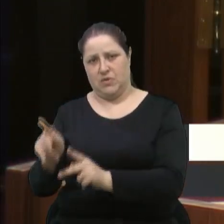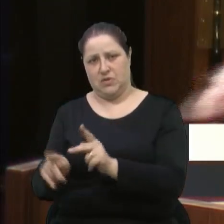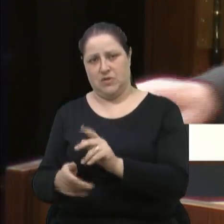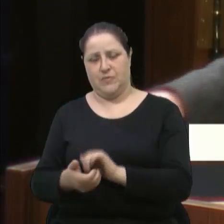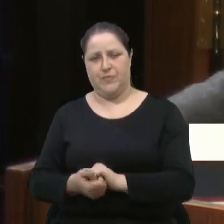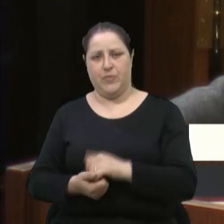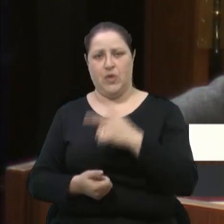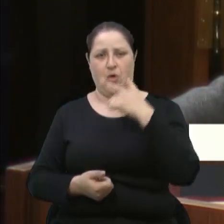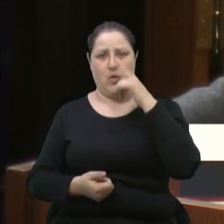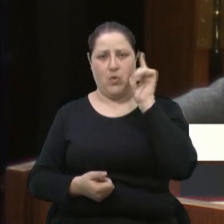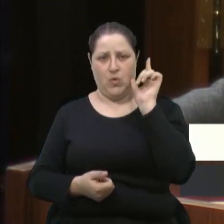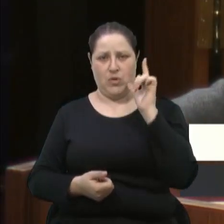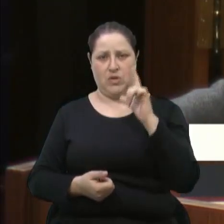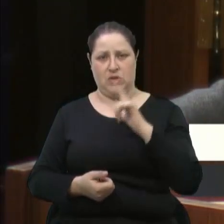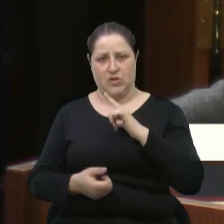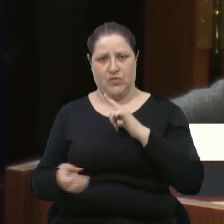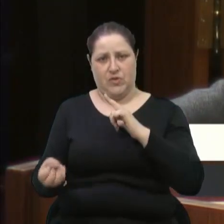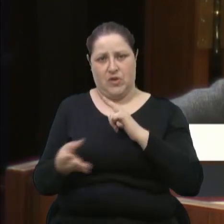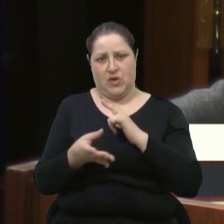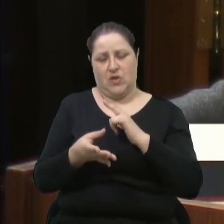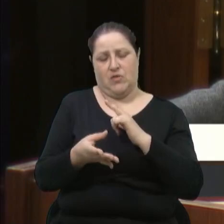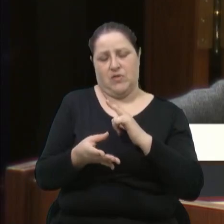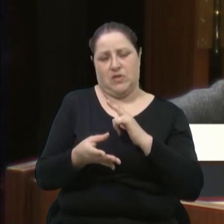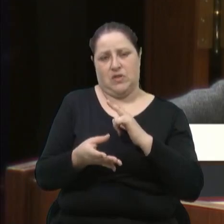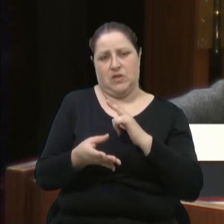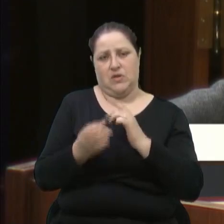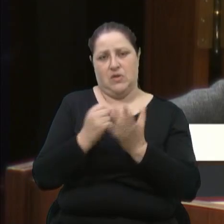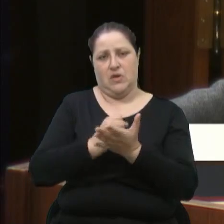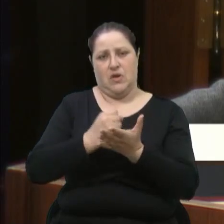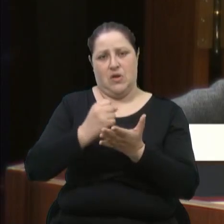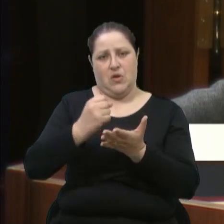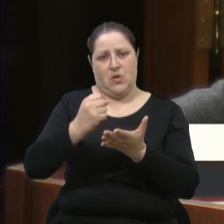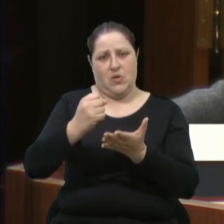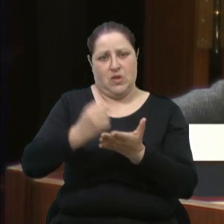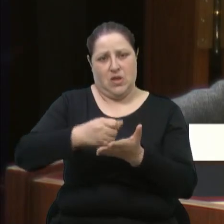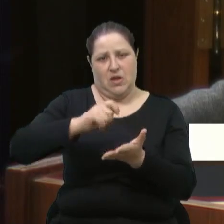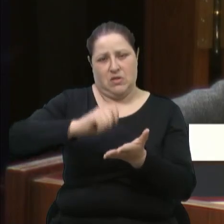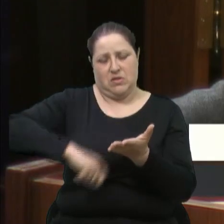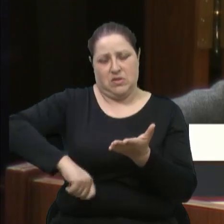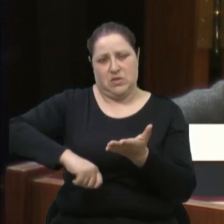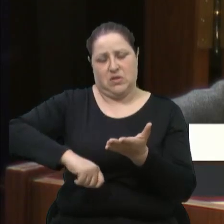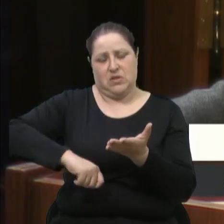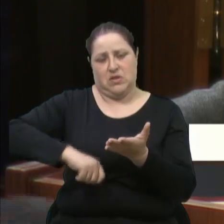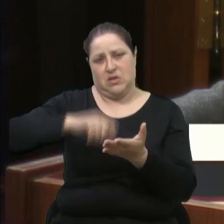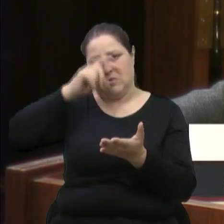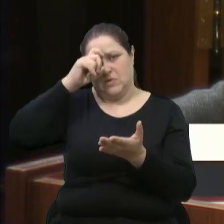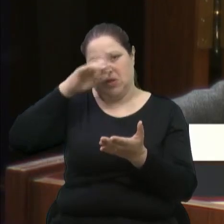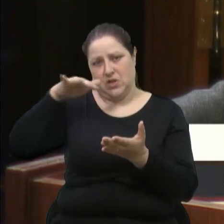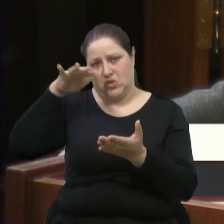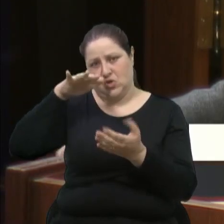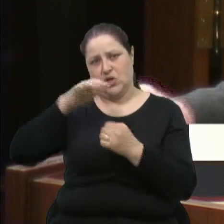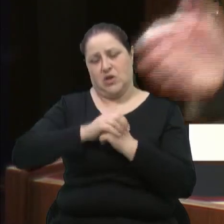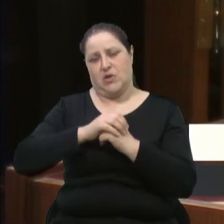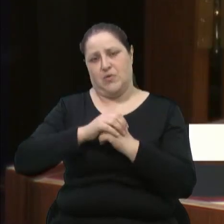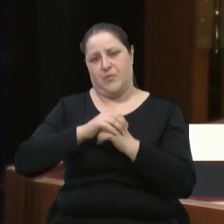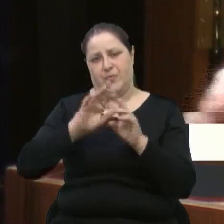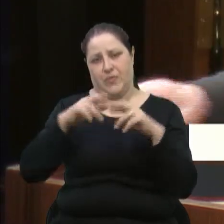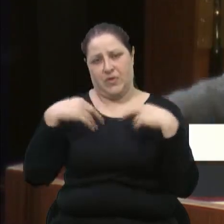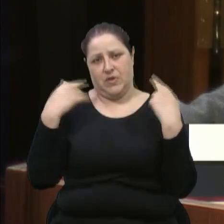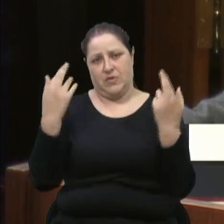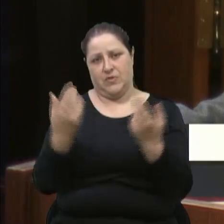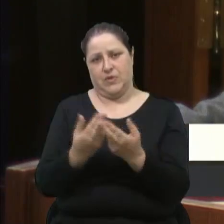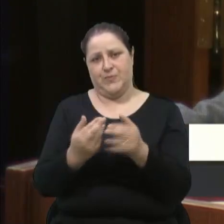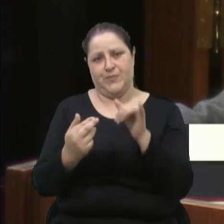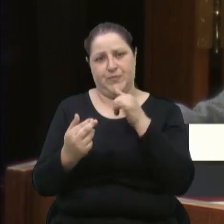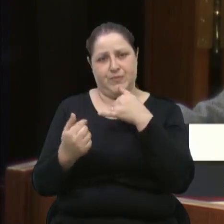Ontem tivemos a renovação do contrato com o Hospital Geral, a Prefeitura, numa cerimônia. Eu, infelizmente, não